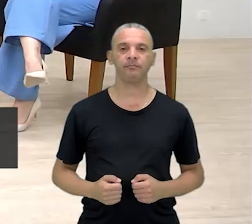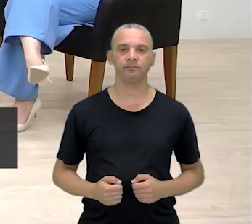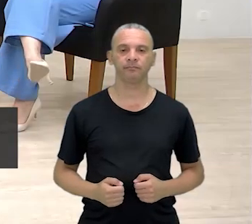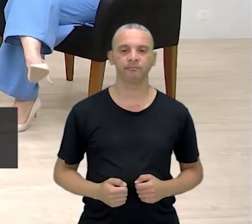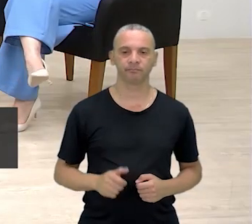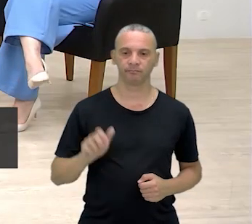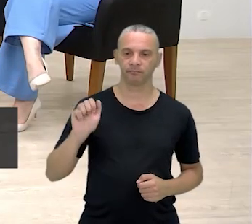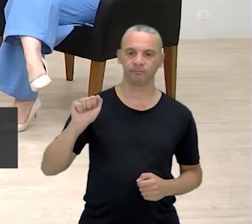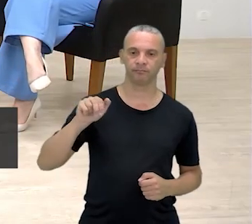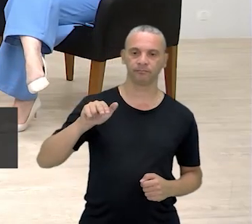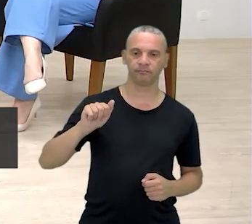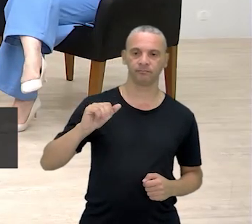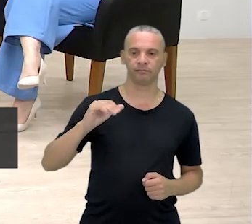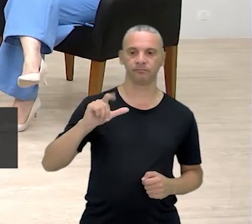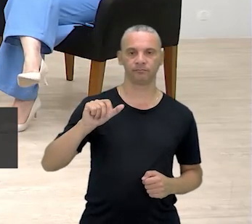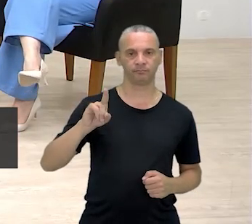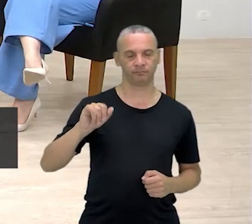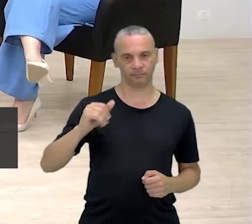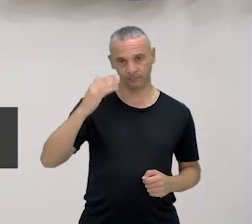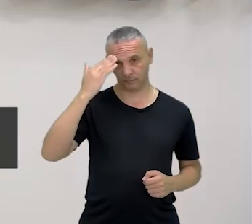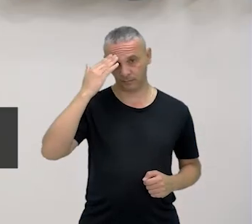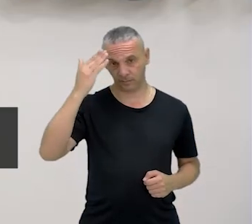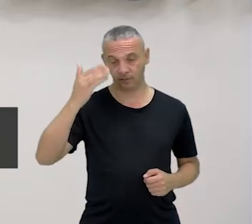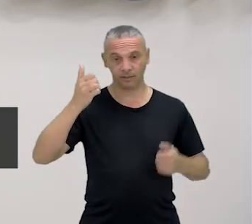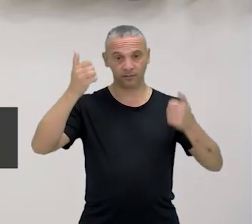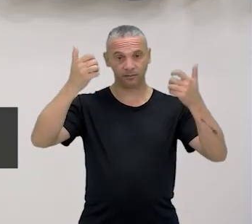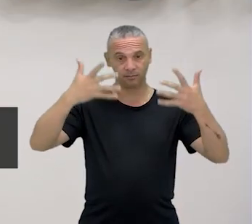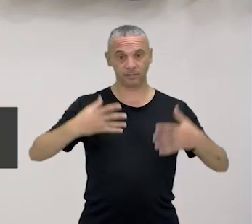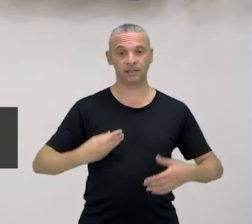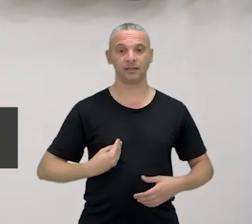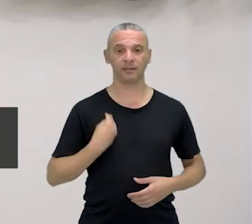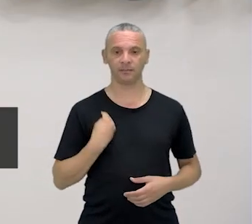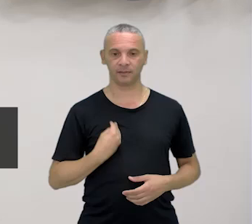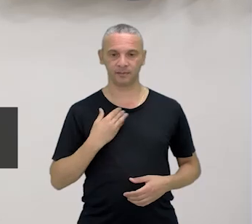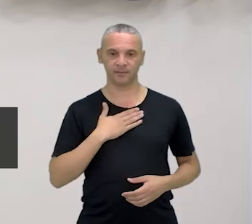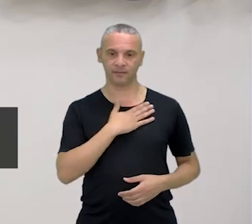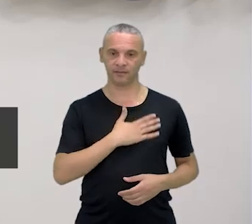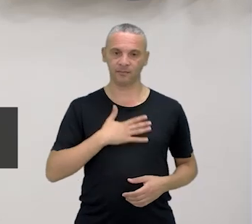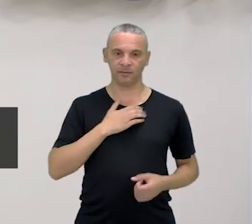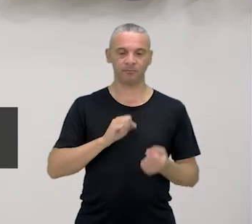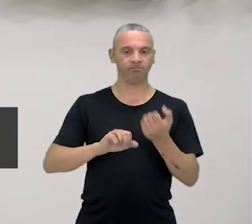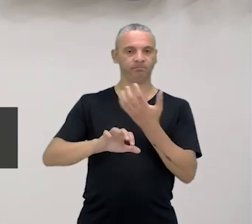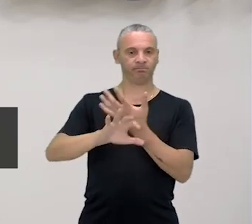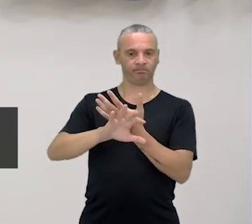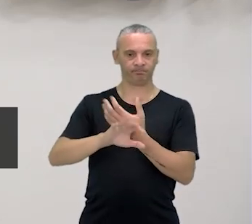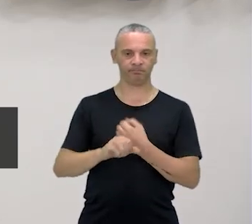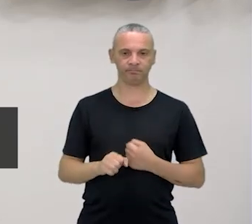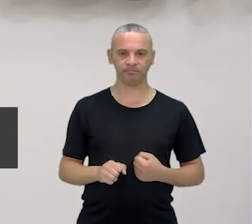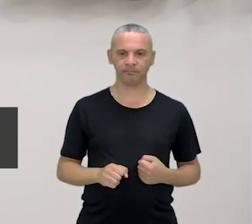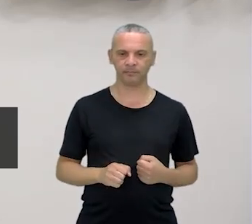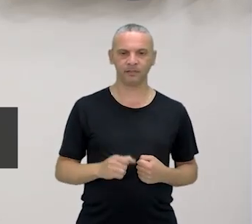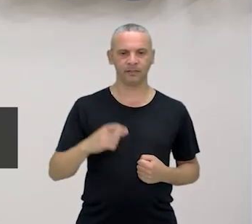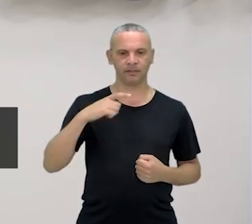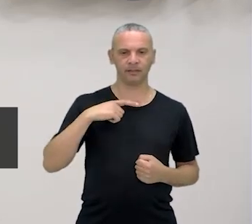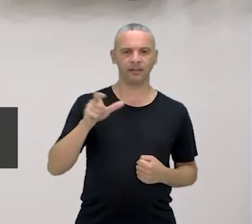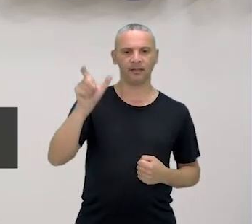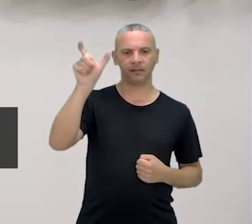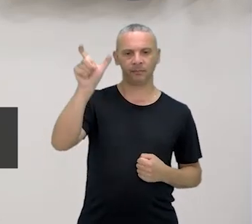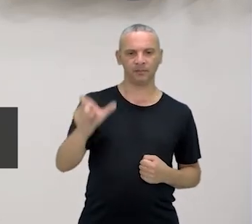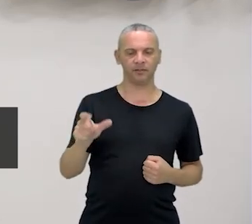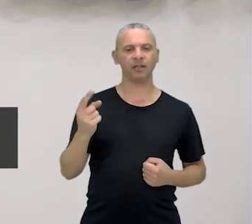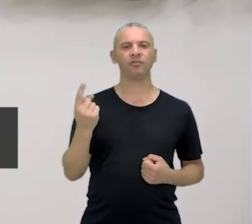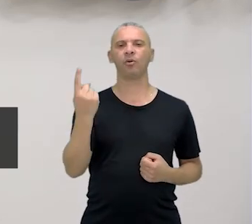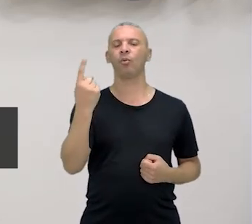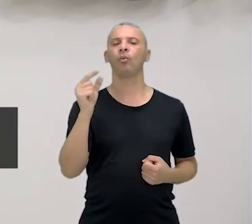Ana Cláudia, obrigada pela sua participação. Bom você estar aqui mais uma vez. Apareceu um personagem aí,